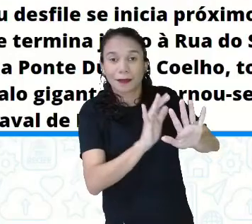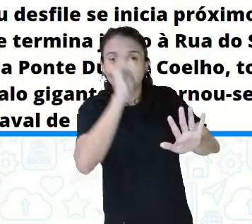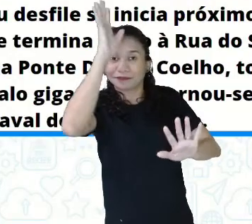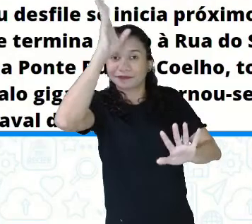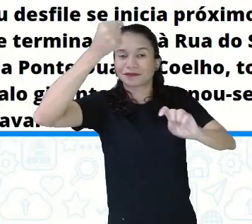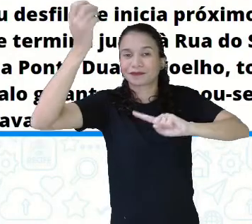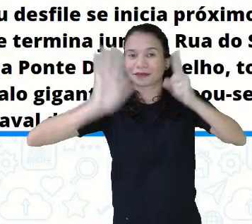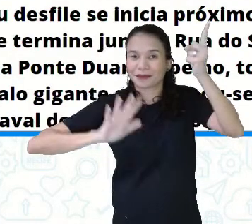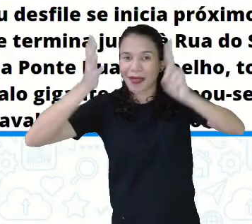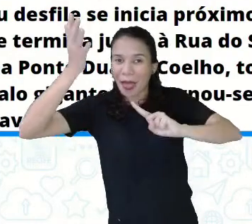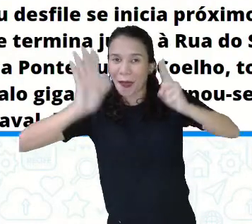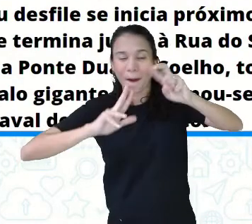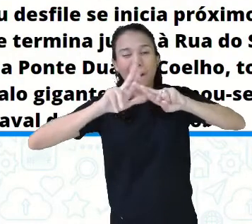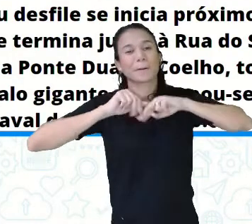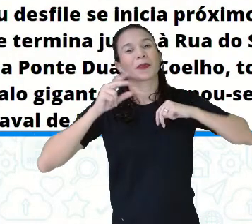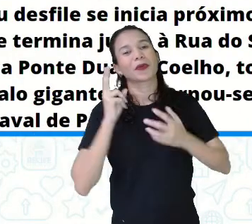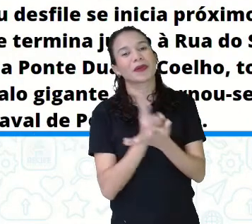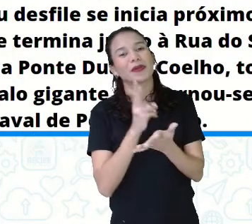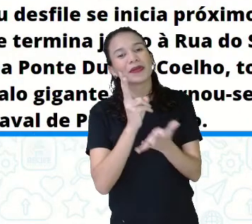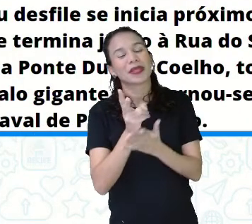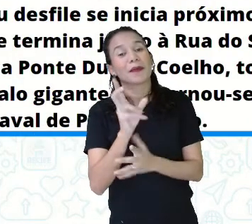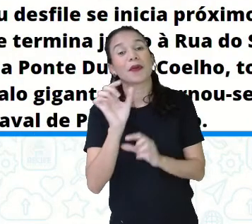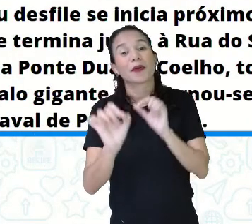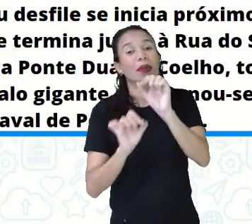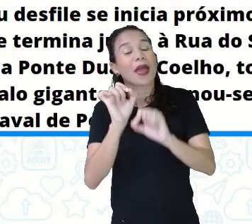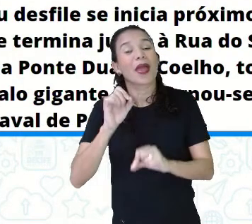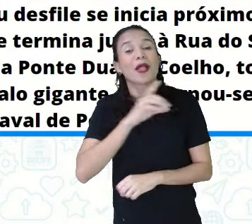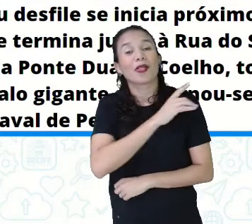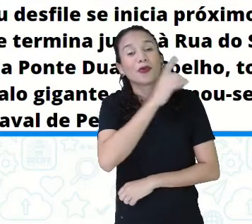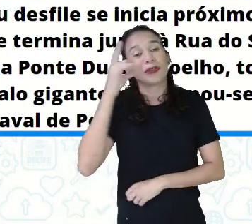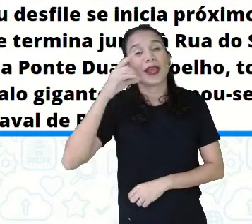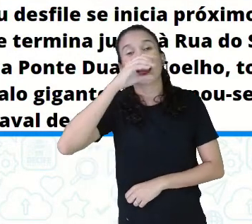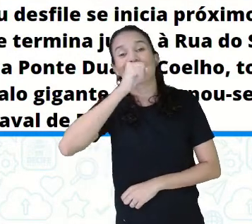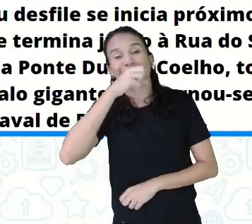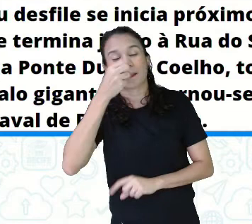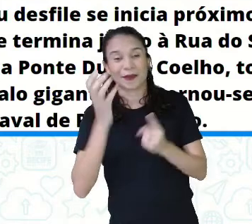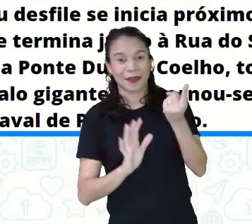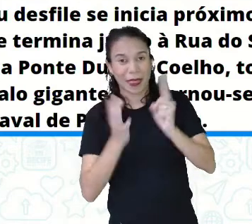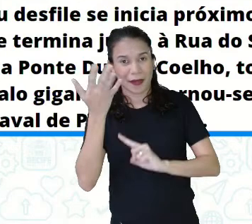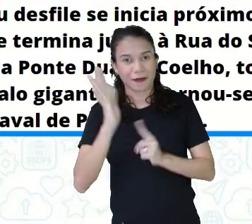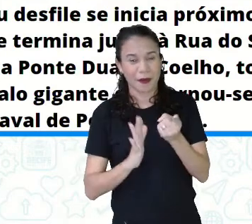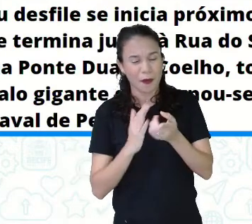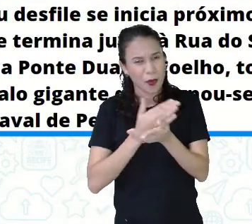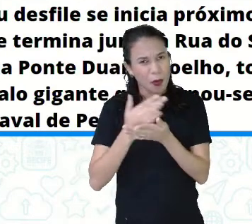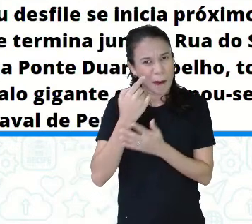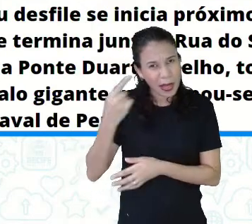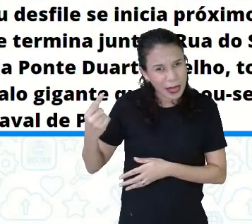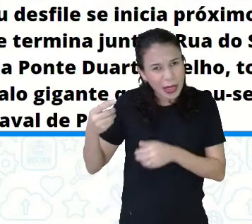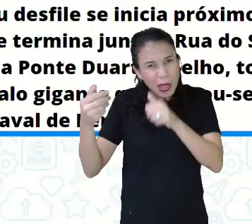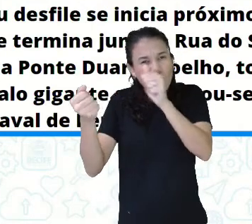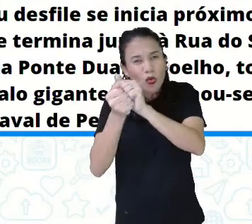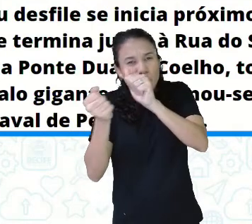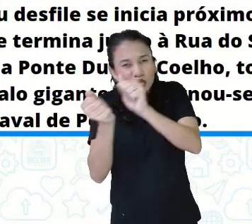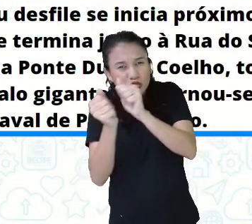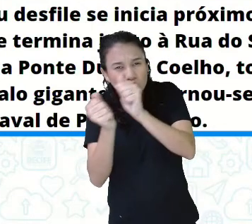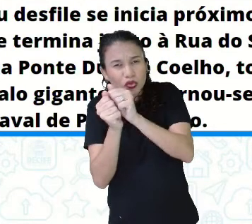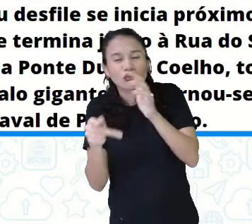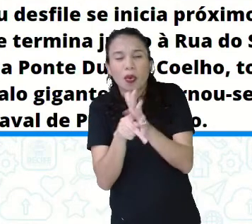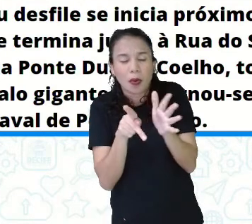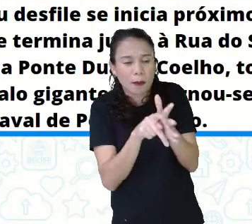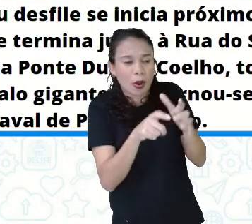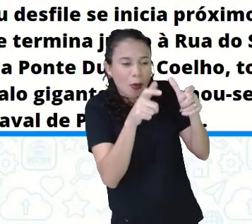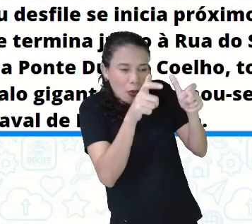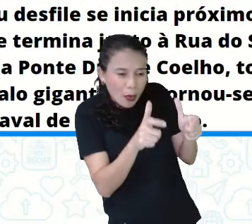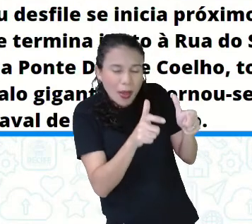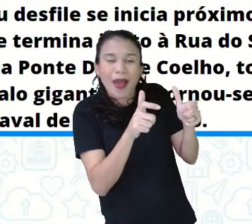seu desfile, ele acontece sempre no sábado do Zé Pereira. E começa ali, juntinho do Forte de 5